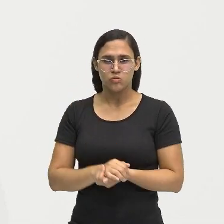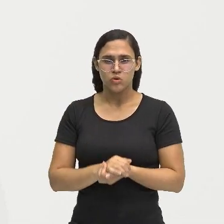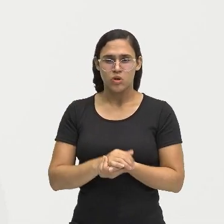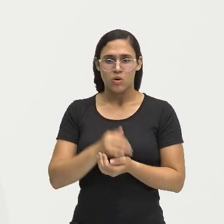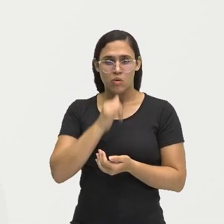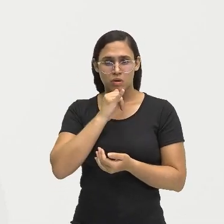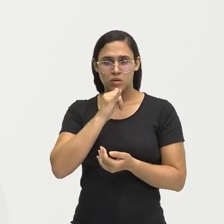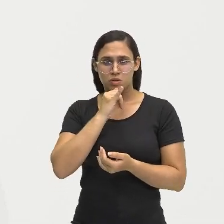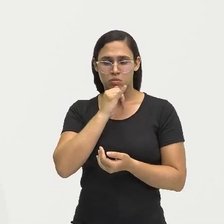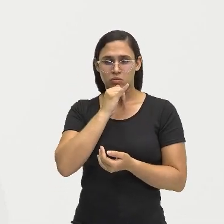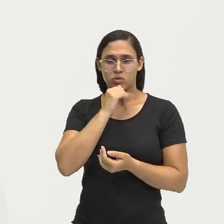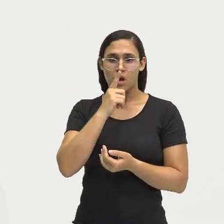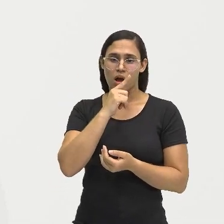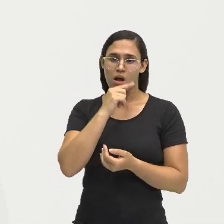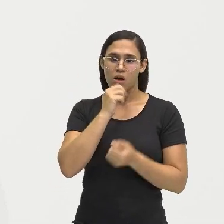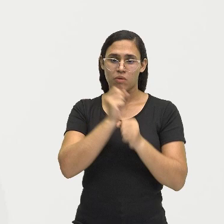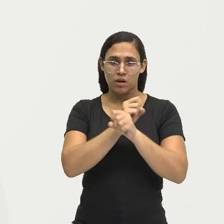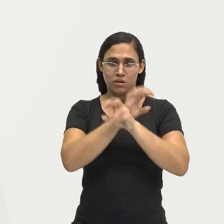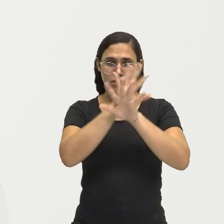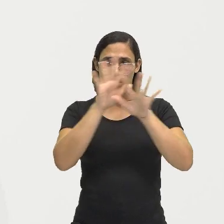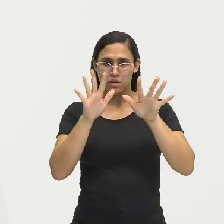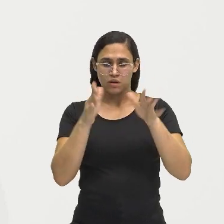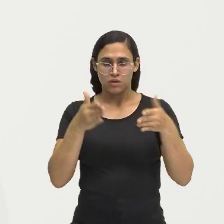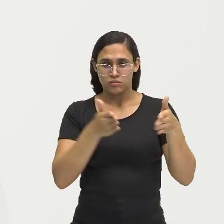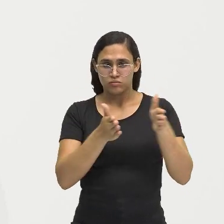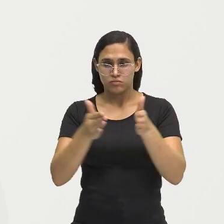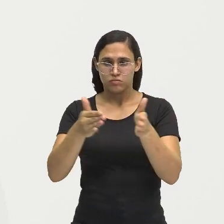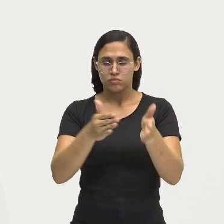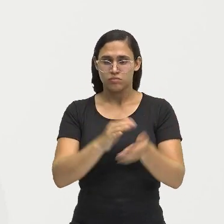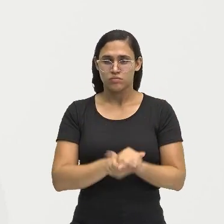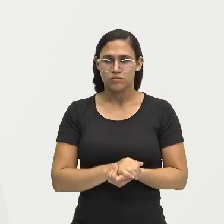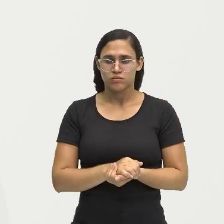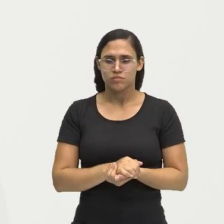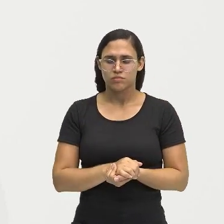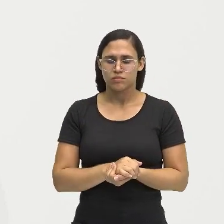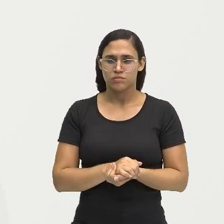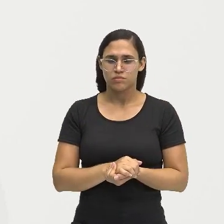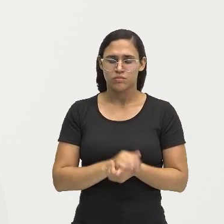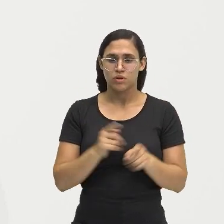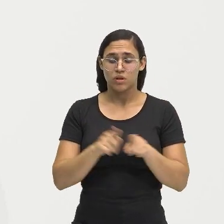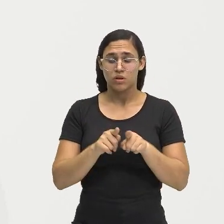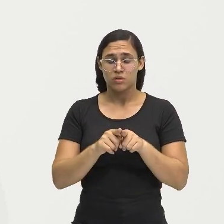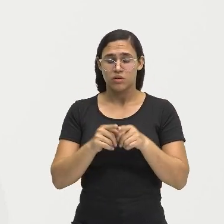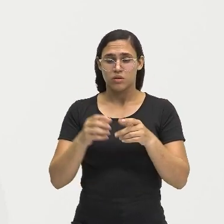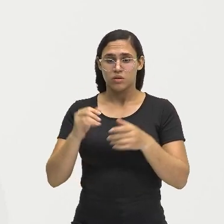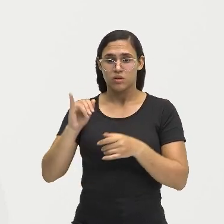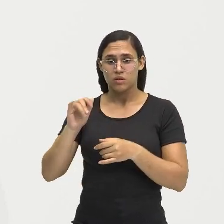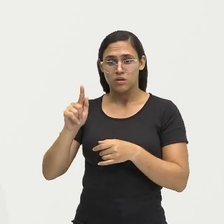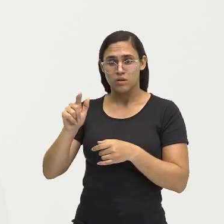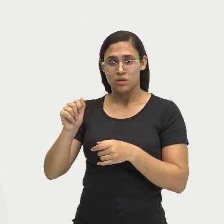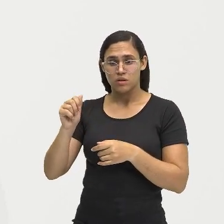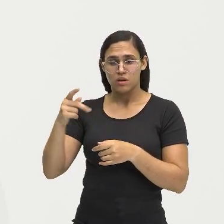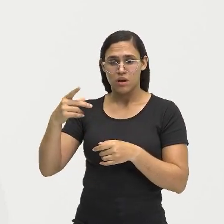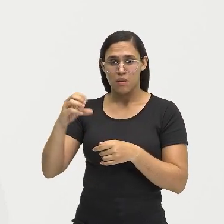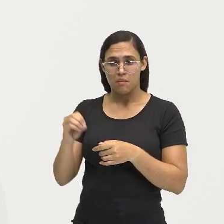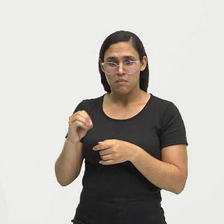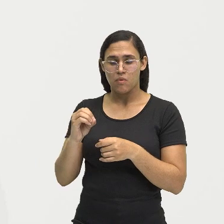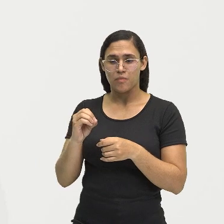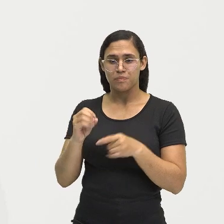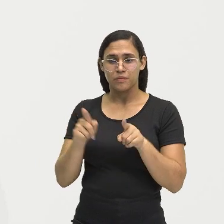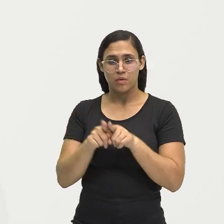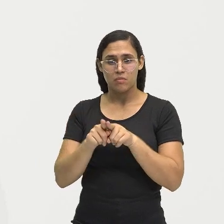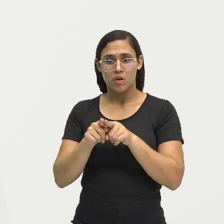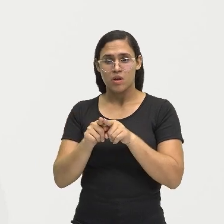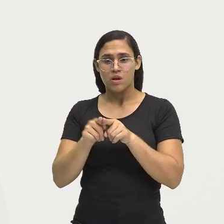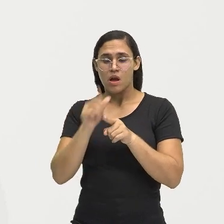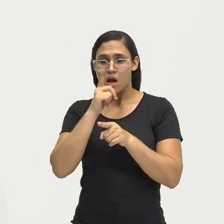das águas brancas, dos rios de água brancas, né? E igapó, né? Que vão ser ali as águas pretas e claras, como a gente